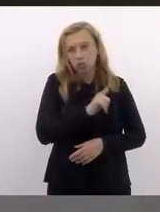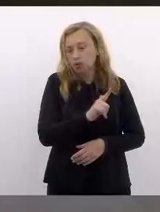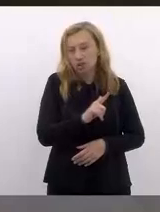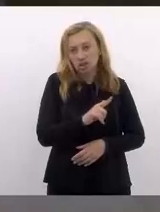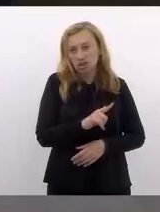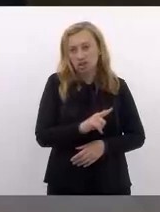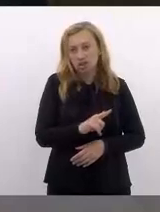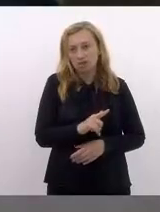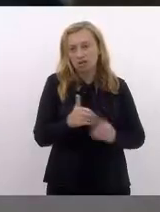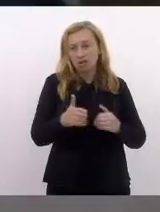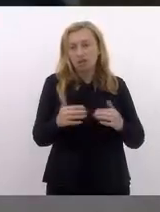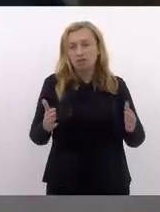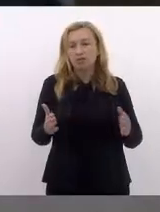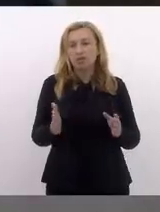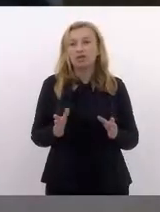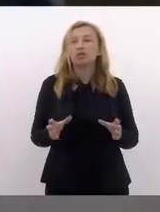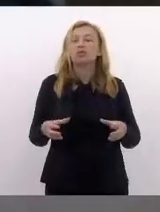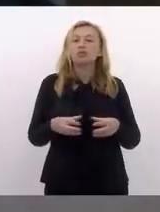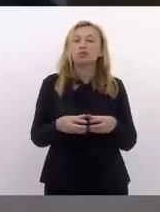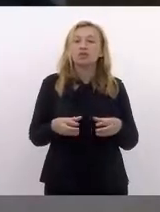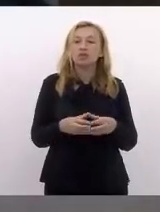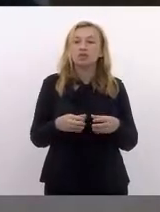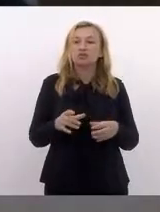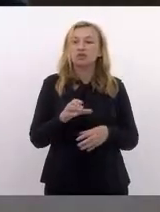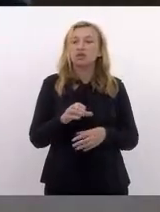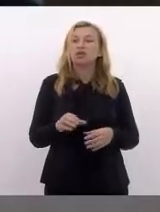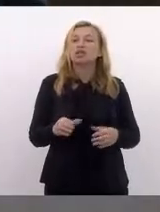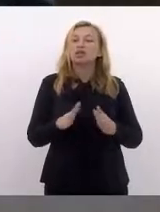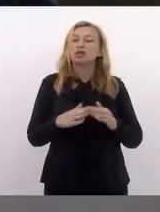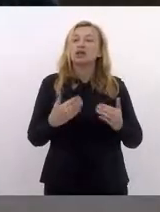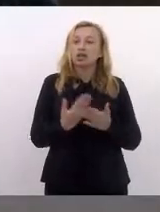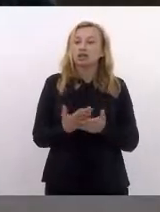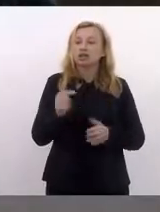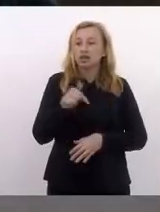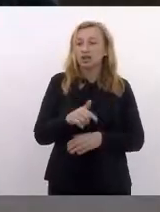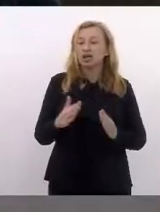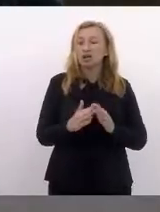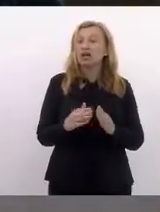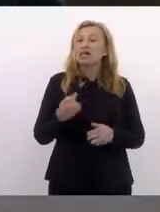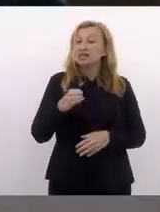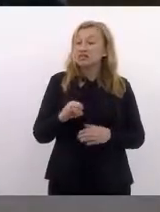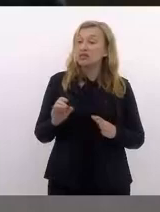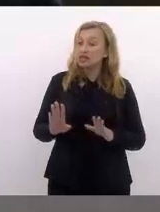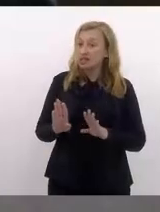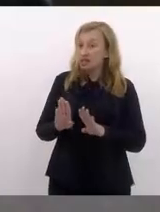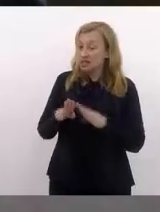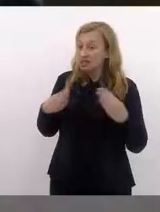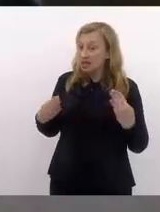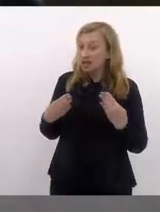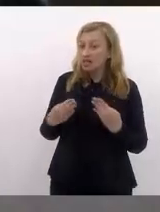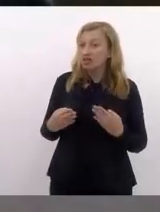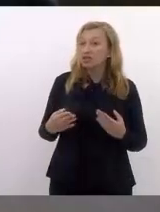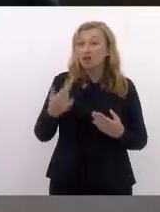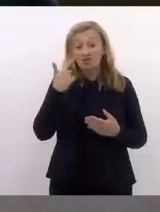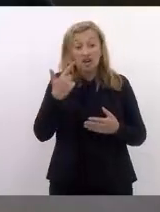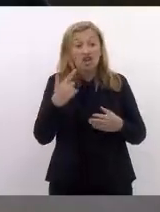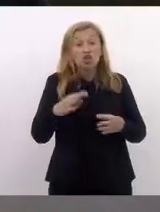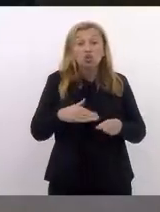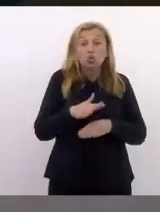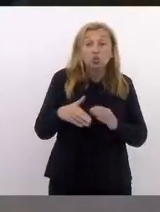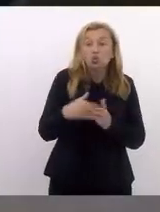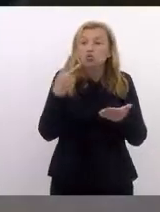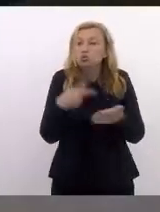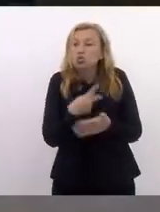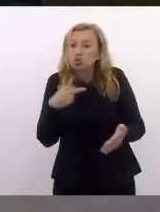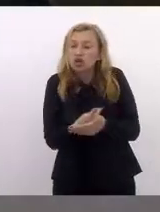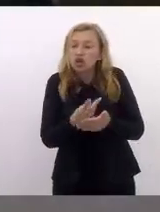conseguimos abrir a comissão parlamentar de inquérito aqui nessa casa tivéssemos aberto aquela começou a parlamentar disse que fazemos levantar toda podridão que